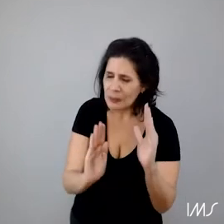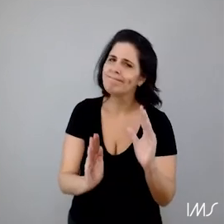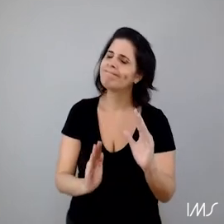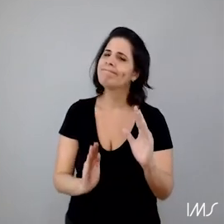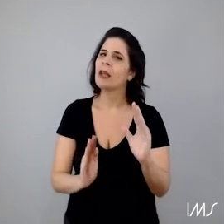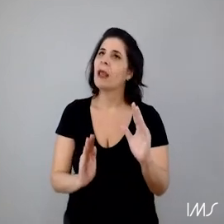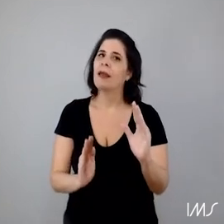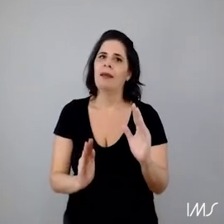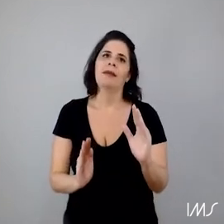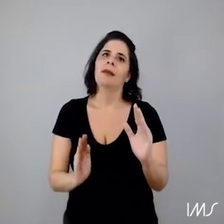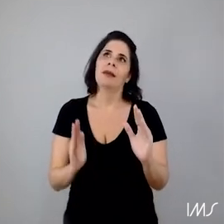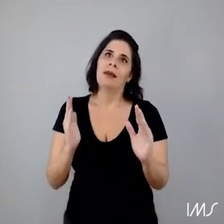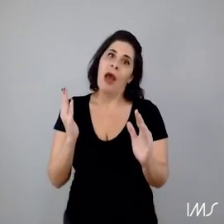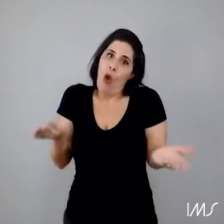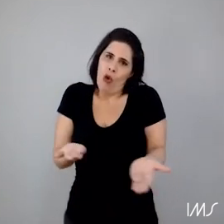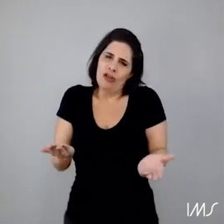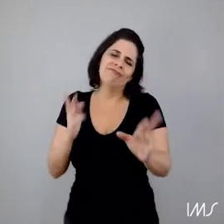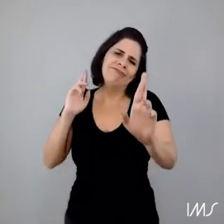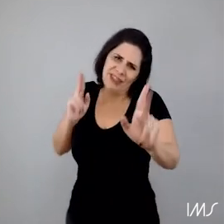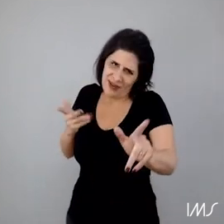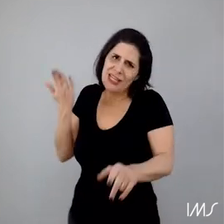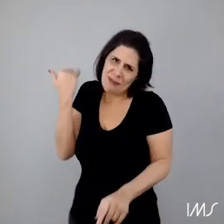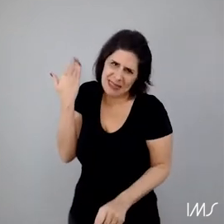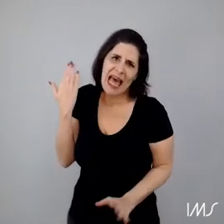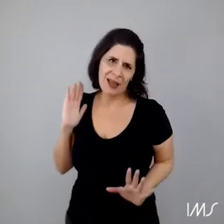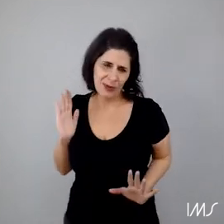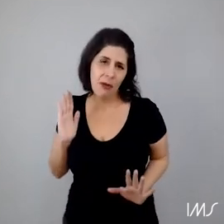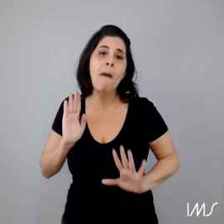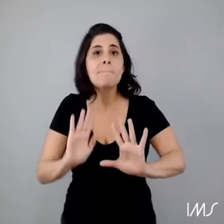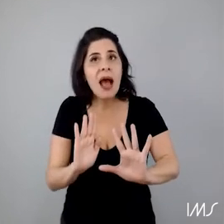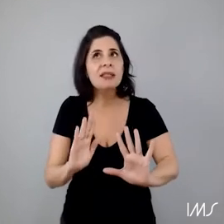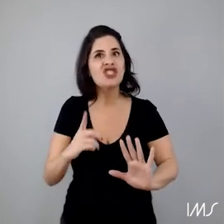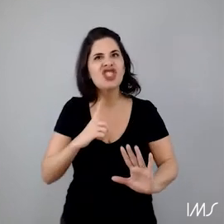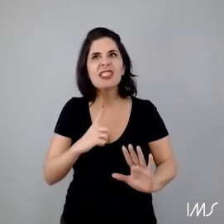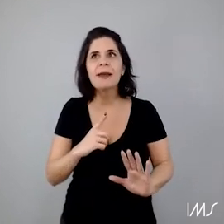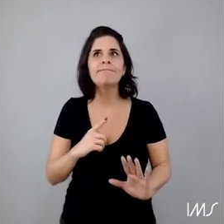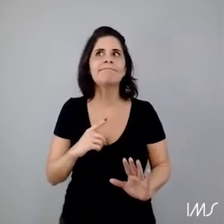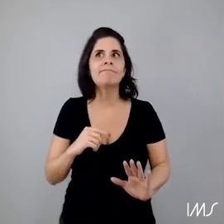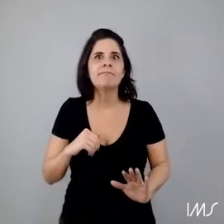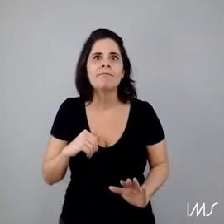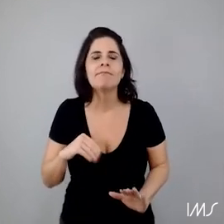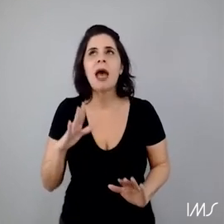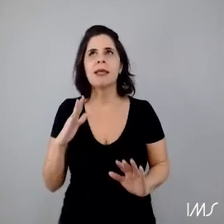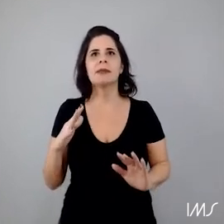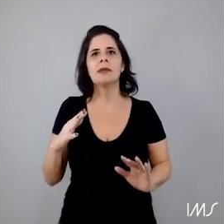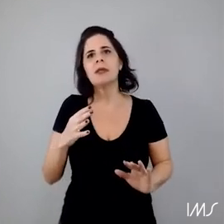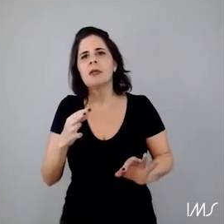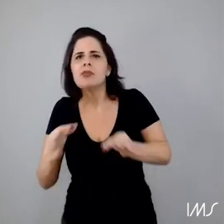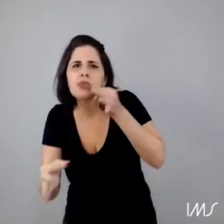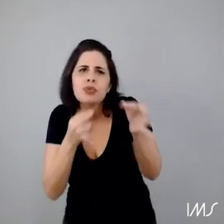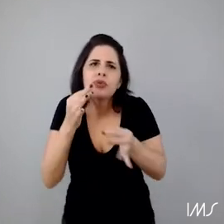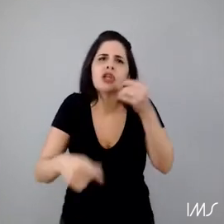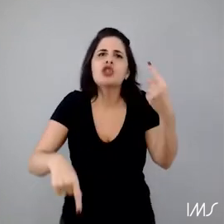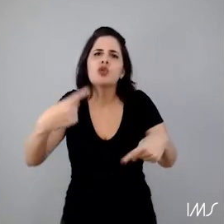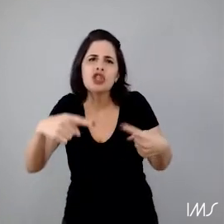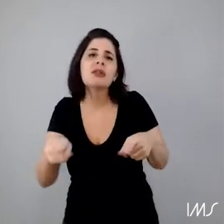mais político, mais da dominação econômica, mais da presença cultural. Discutia-se que